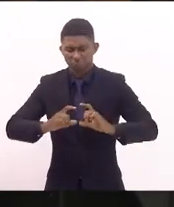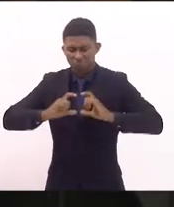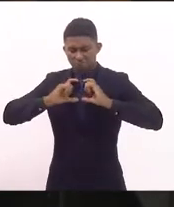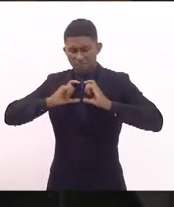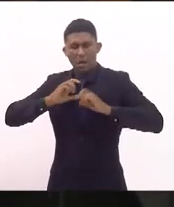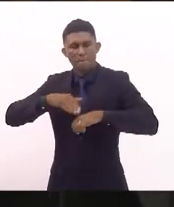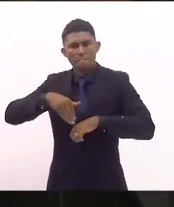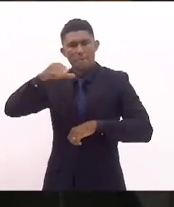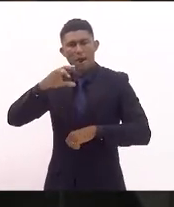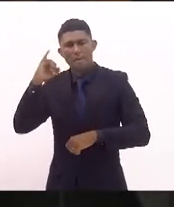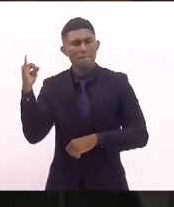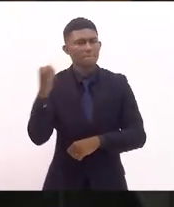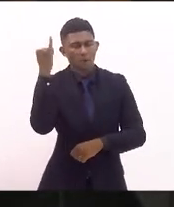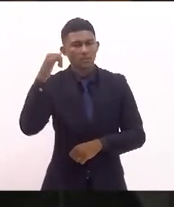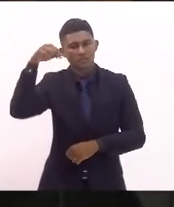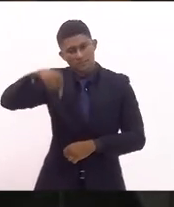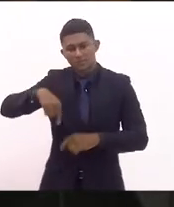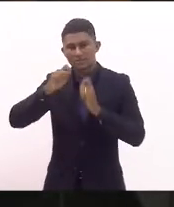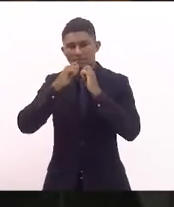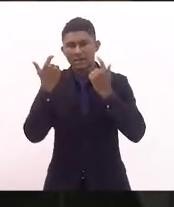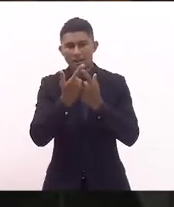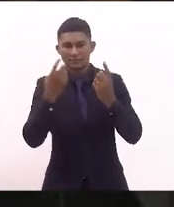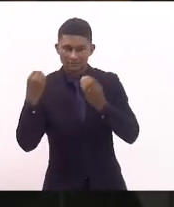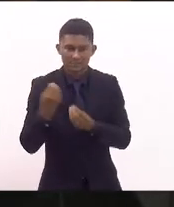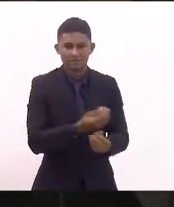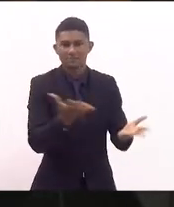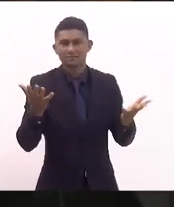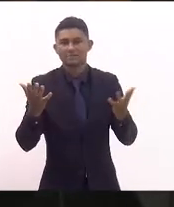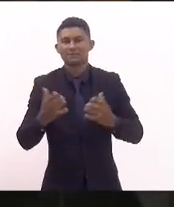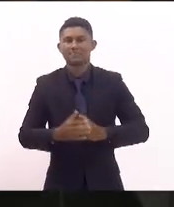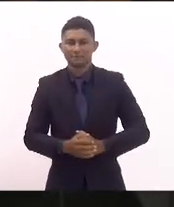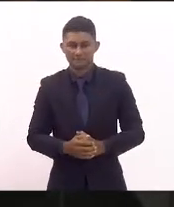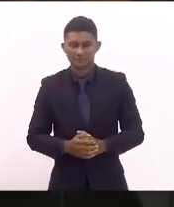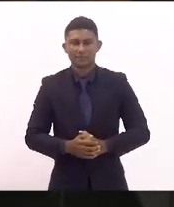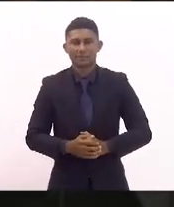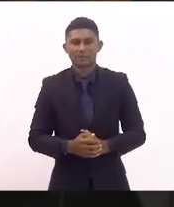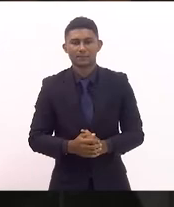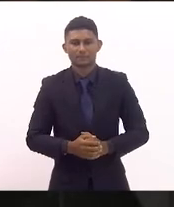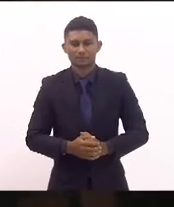maior honraria concedida por esta Casa Legislativa.